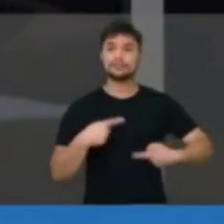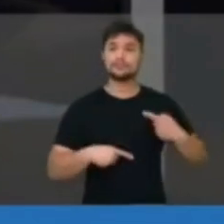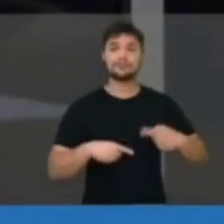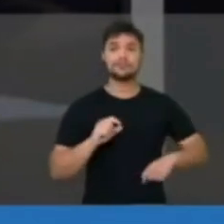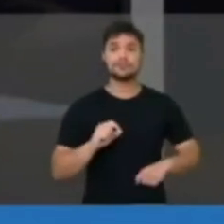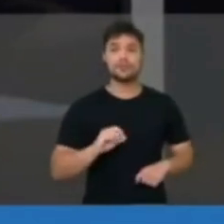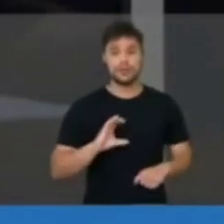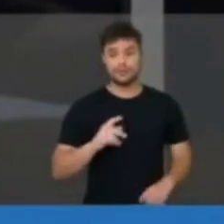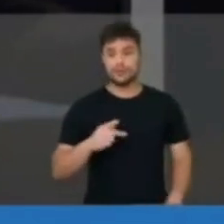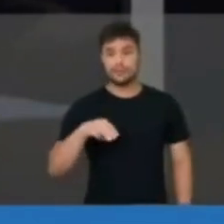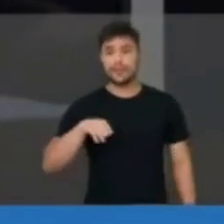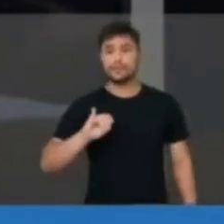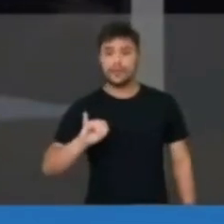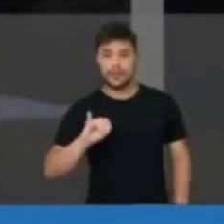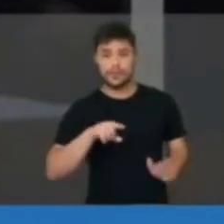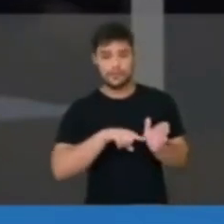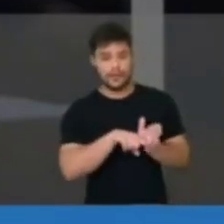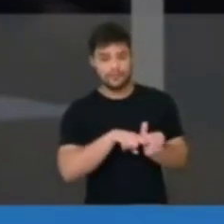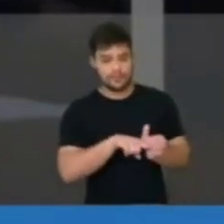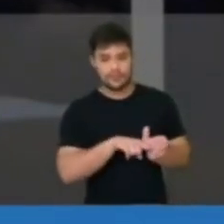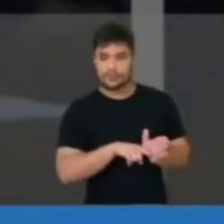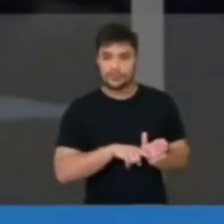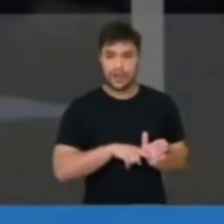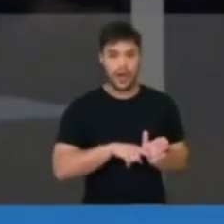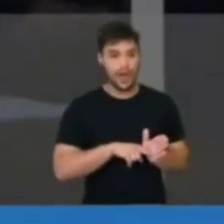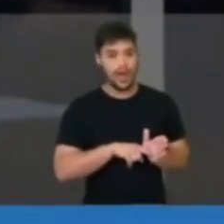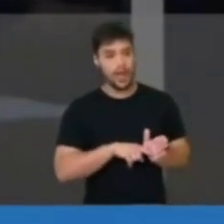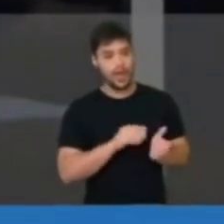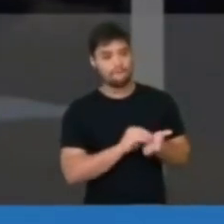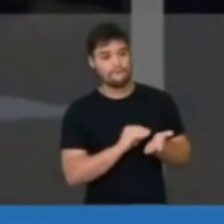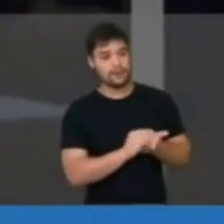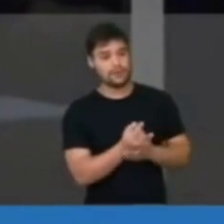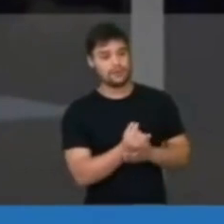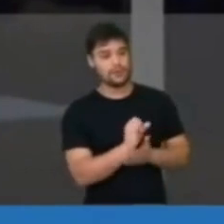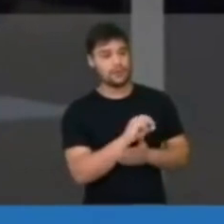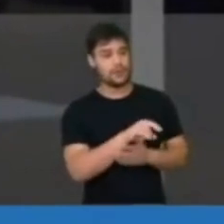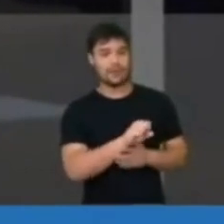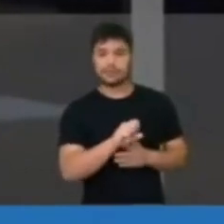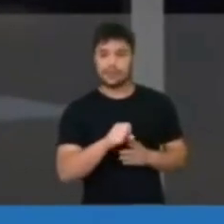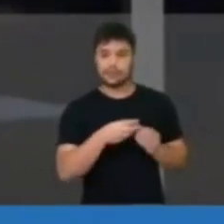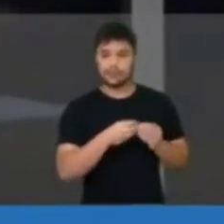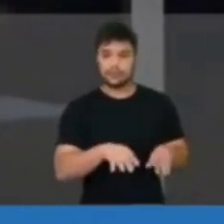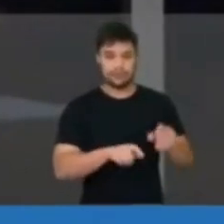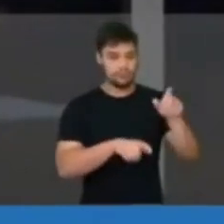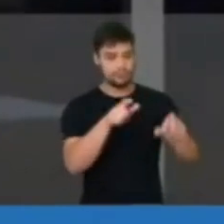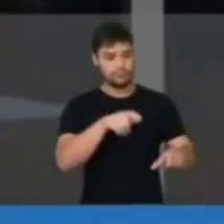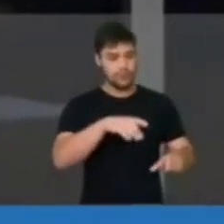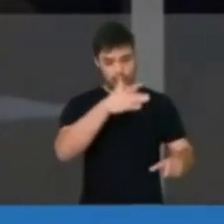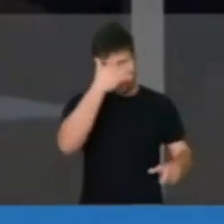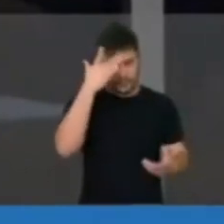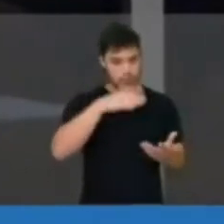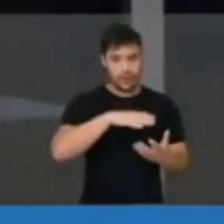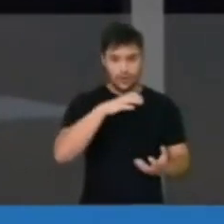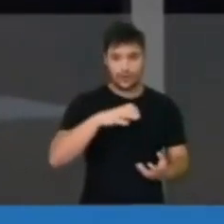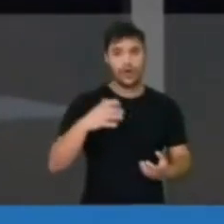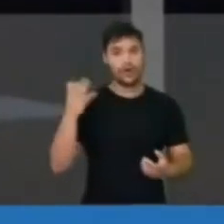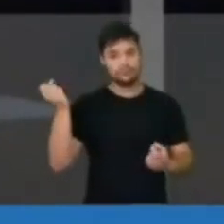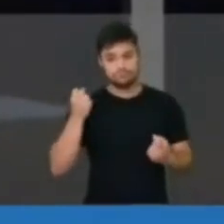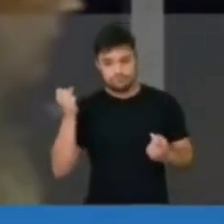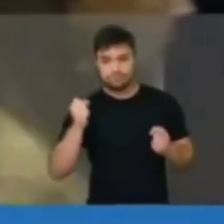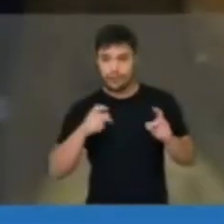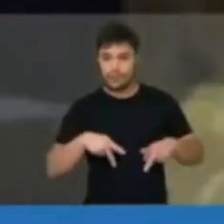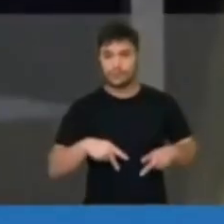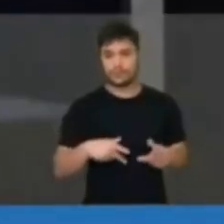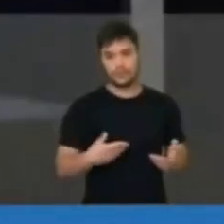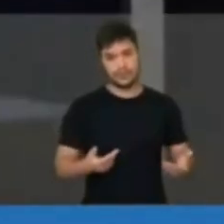da CPMI para investigar o rombo no INSS, que prejudica milhões de idosos, pensionistas e aposentados do